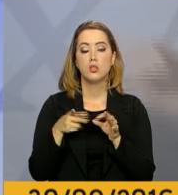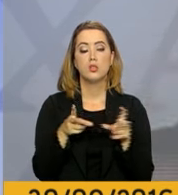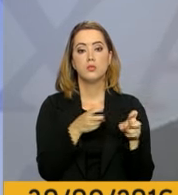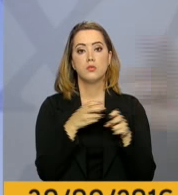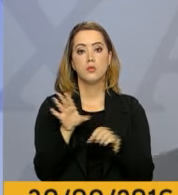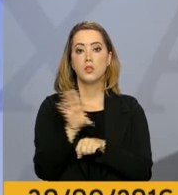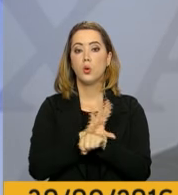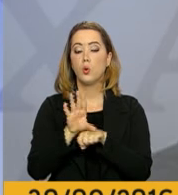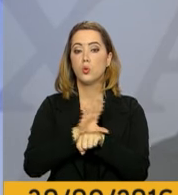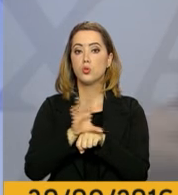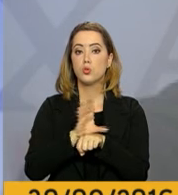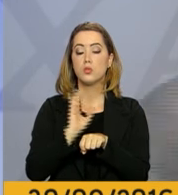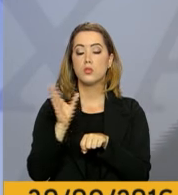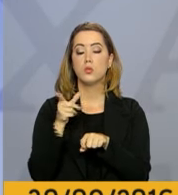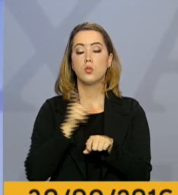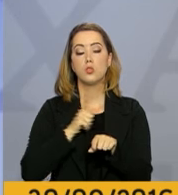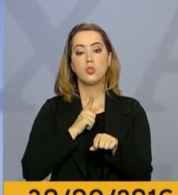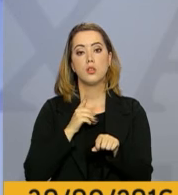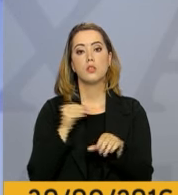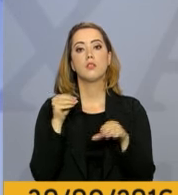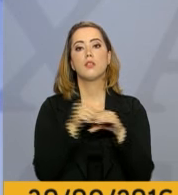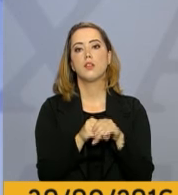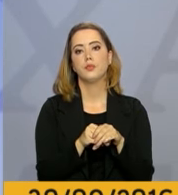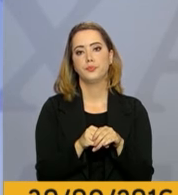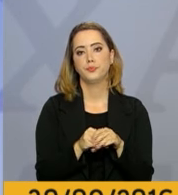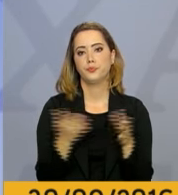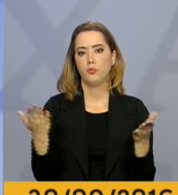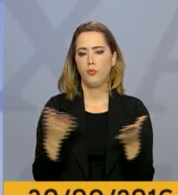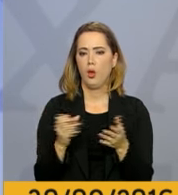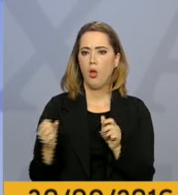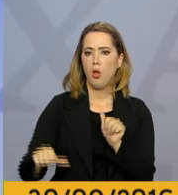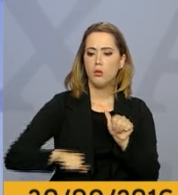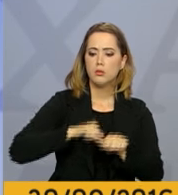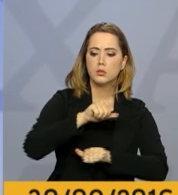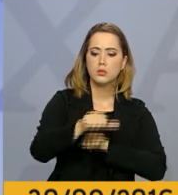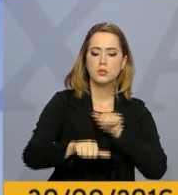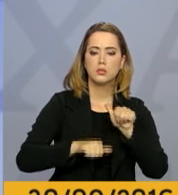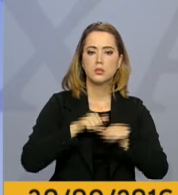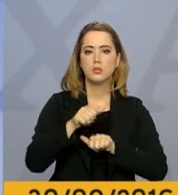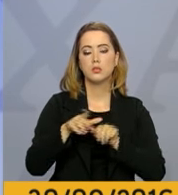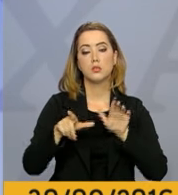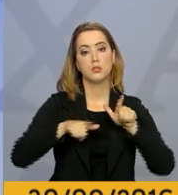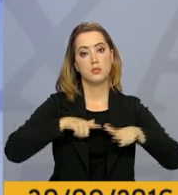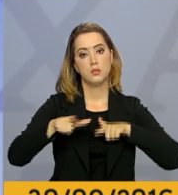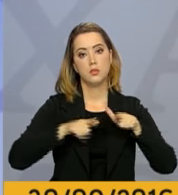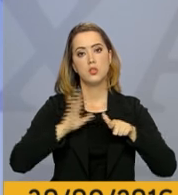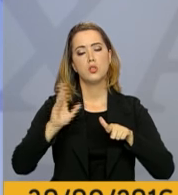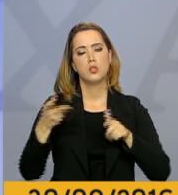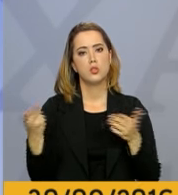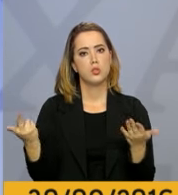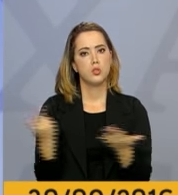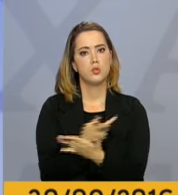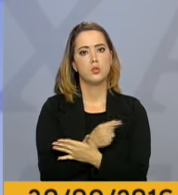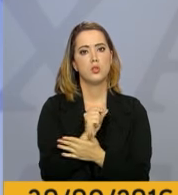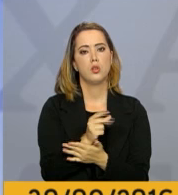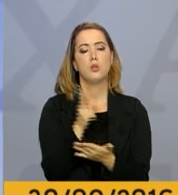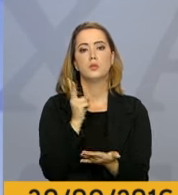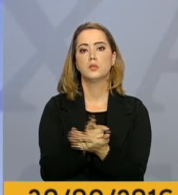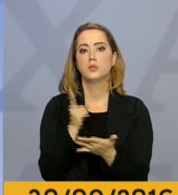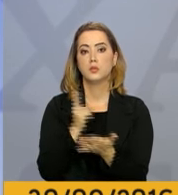texto constitucional vigente. Então, é interessante, a readequação trabalhista já está sendo feita, de alguma maneira, pelos